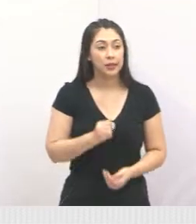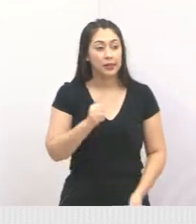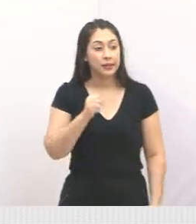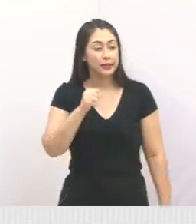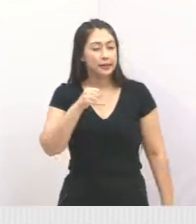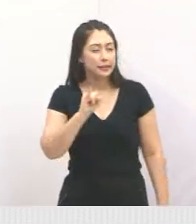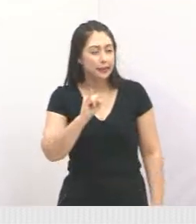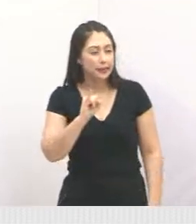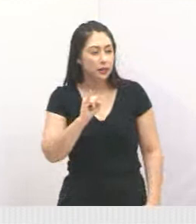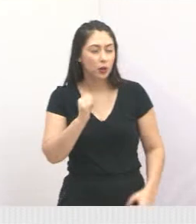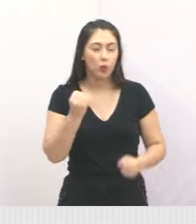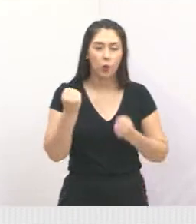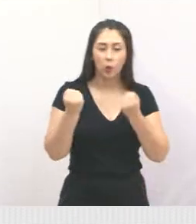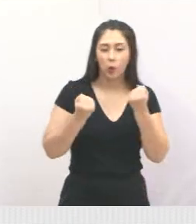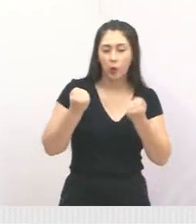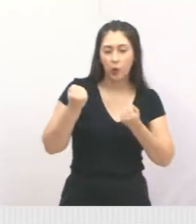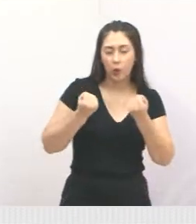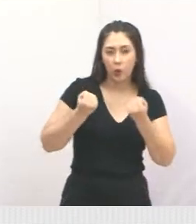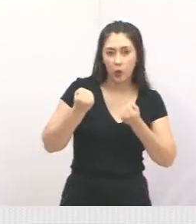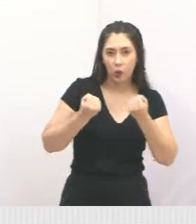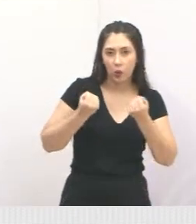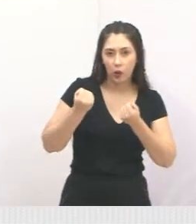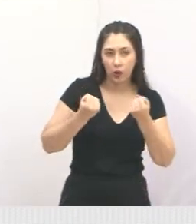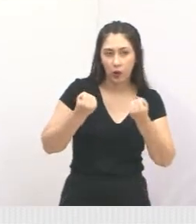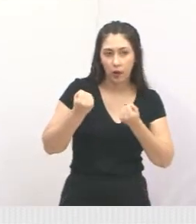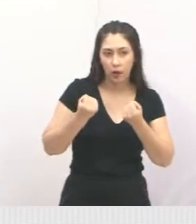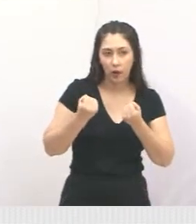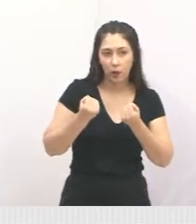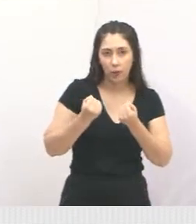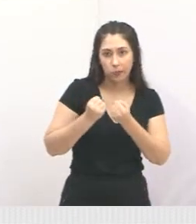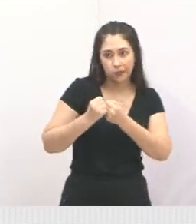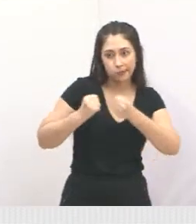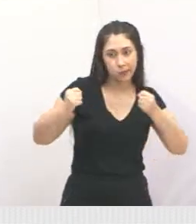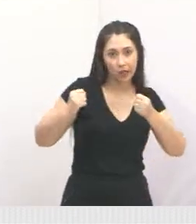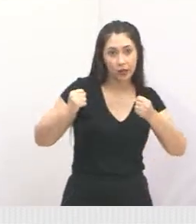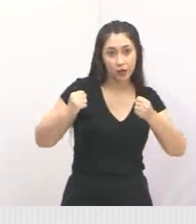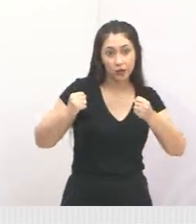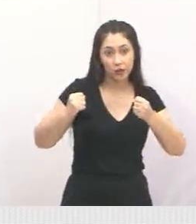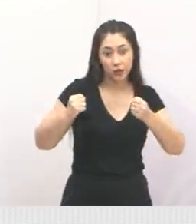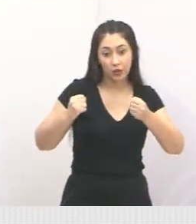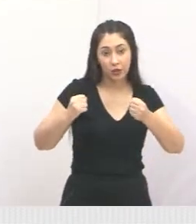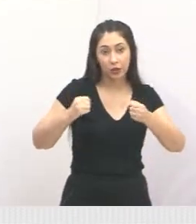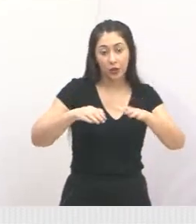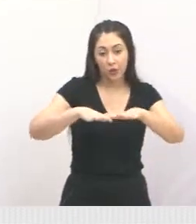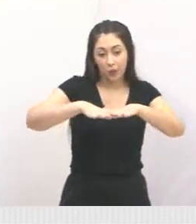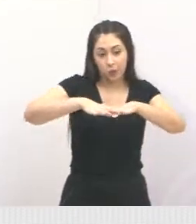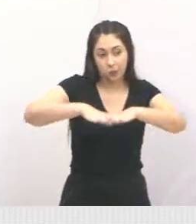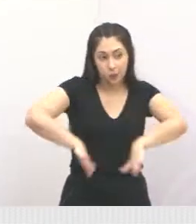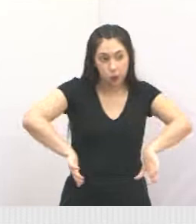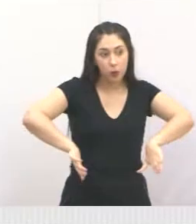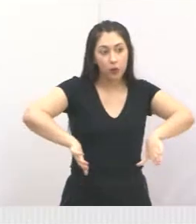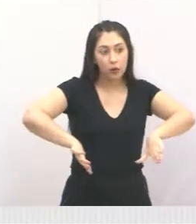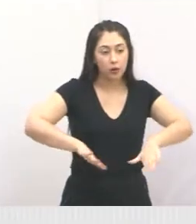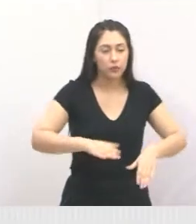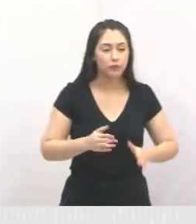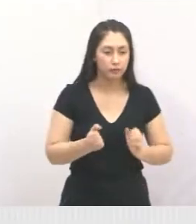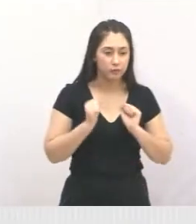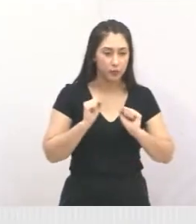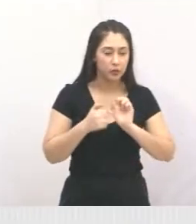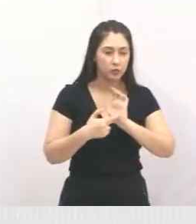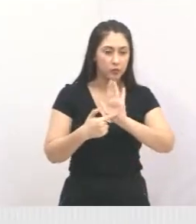um carro, né, de transporte aí um pouco maior, esse buraco aí com certeza vai abrir. Pode colocar o vídeo, por